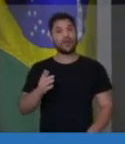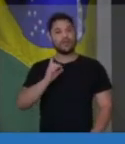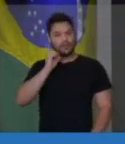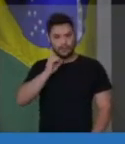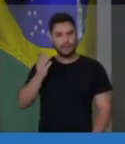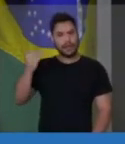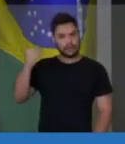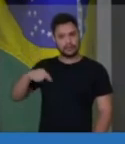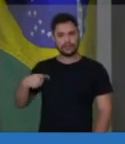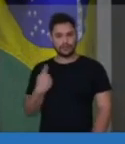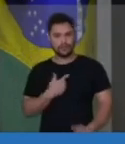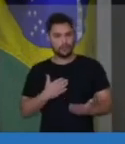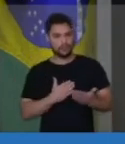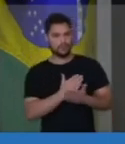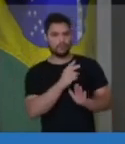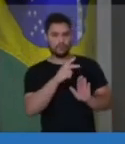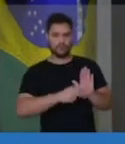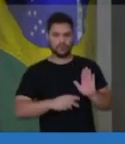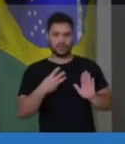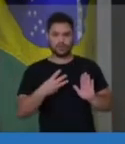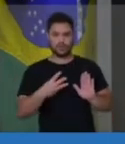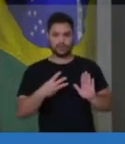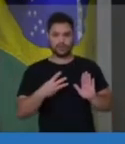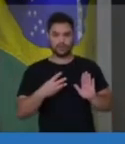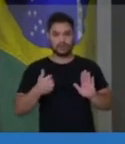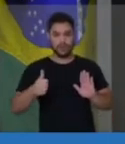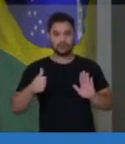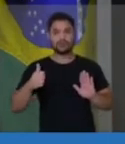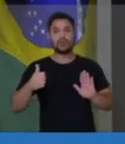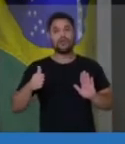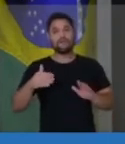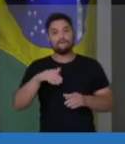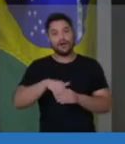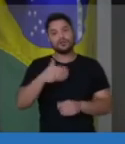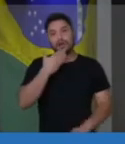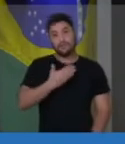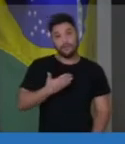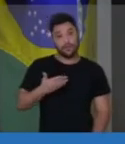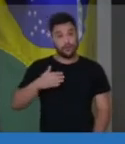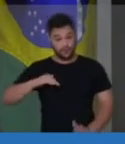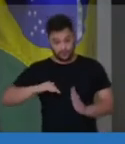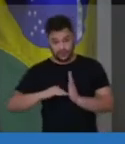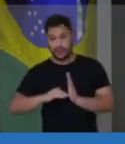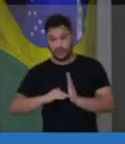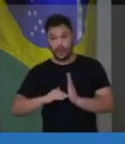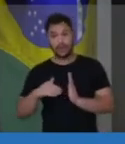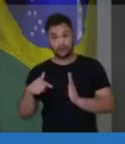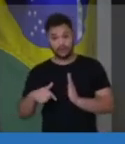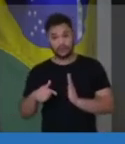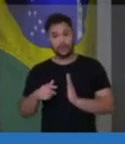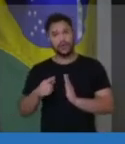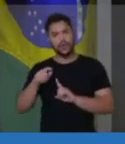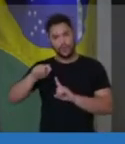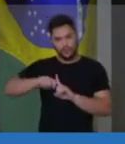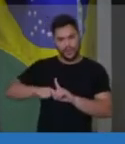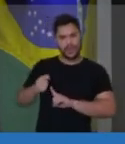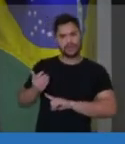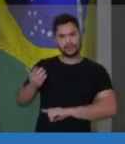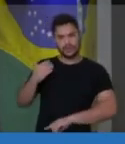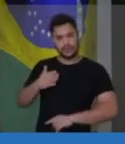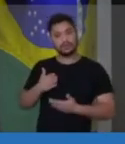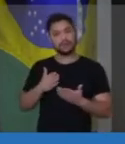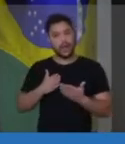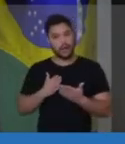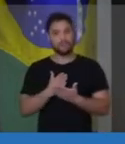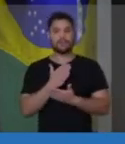nós aprovamos esse projeto com 311 votos favoráveis e o Senado Federal, exatamente um mês atrás,